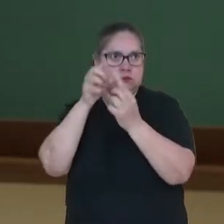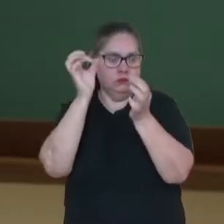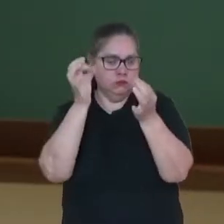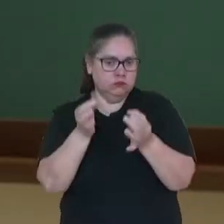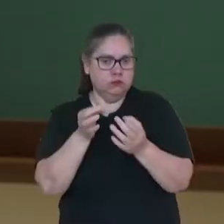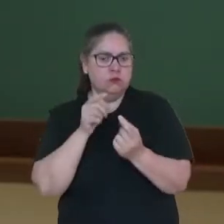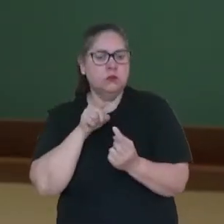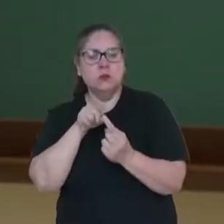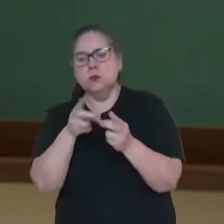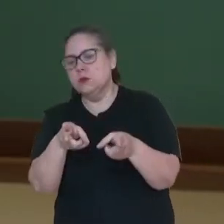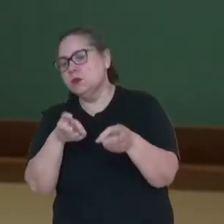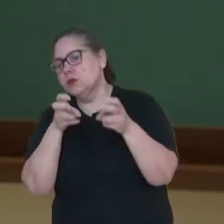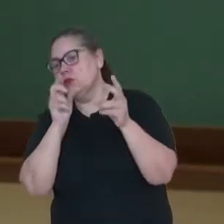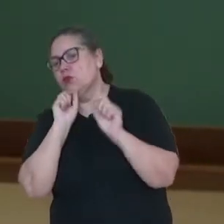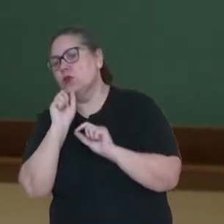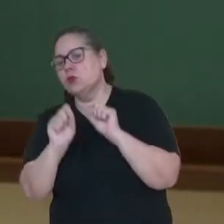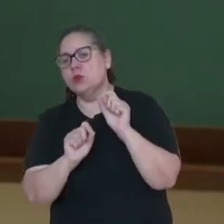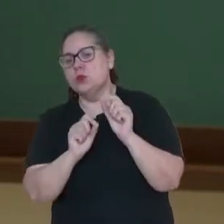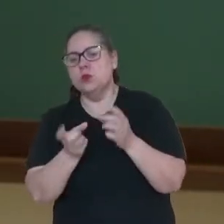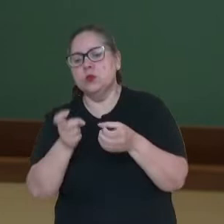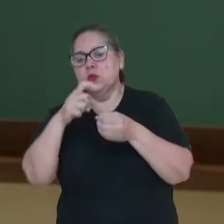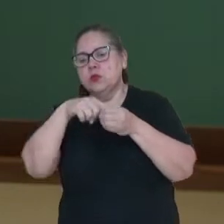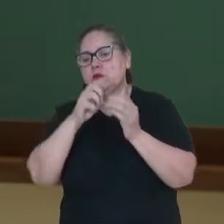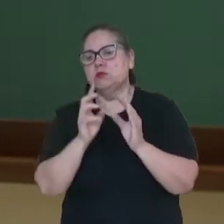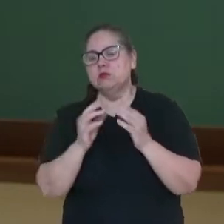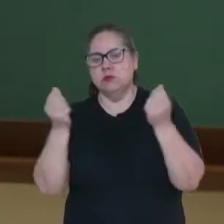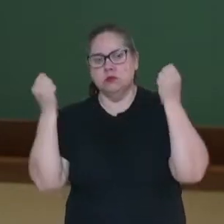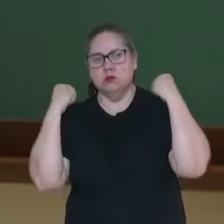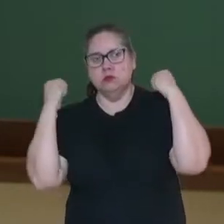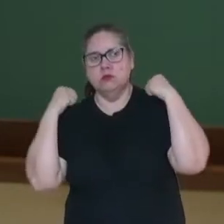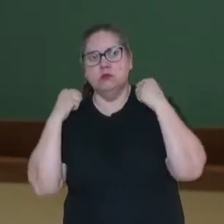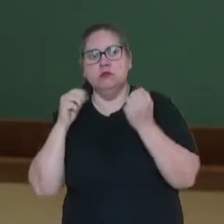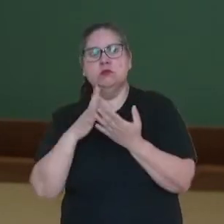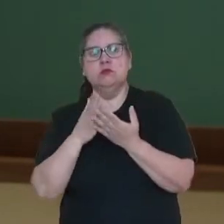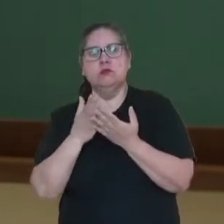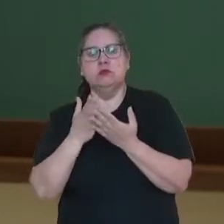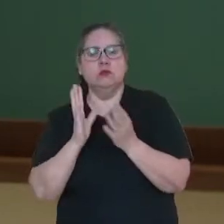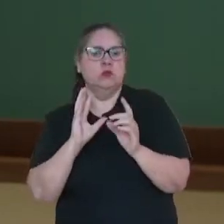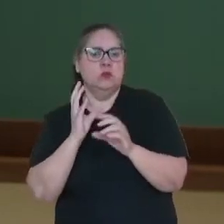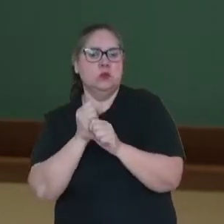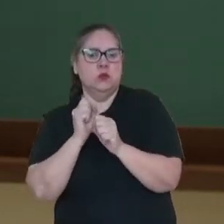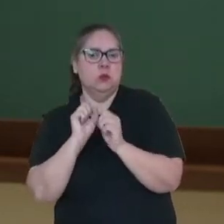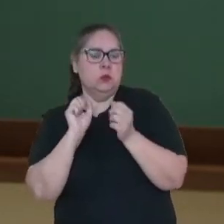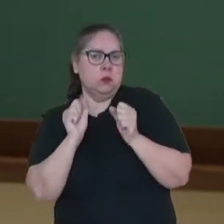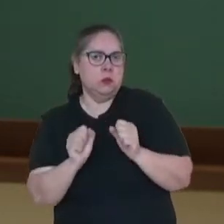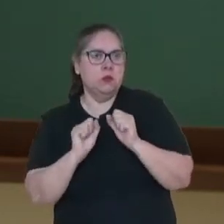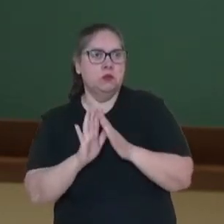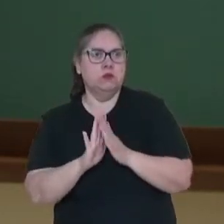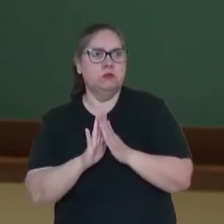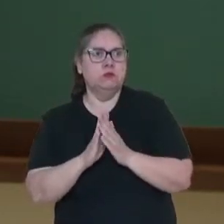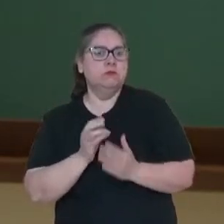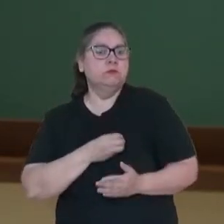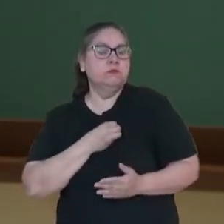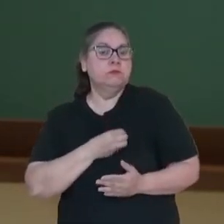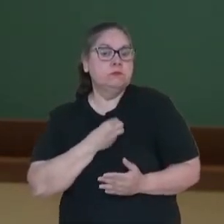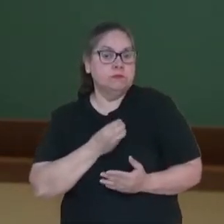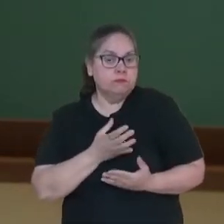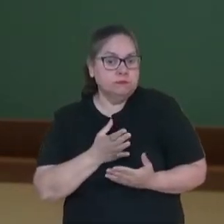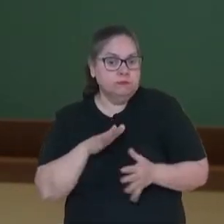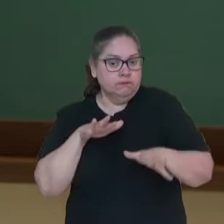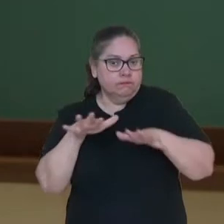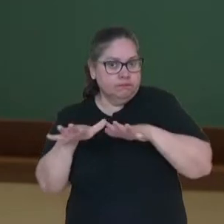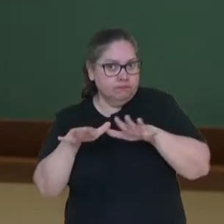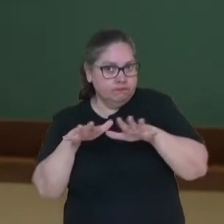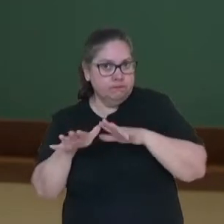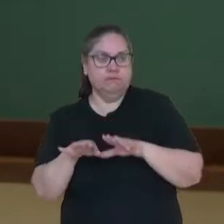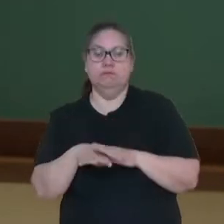exatamente identificar os elementos da ginástica geral e na possibilidade de vivenciar esses